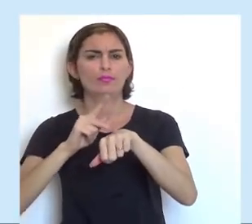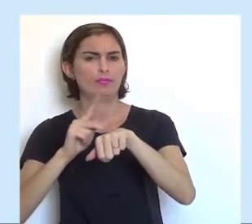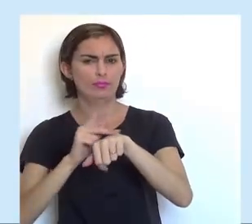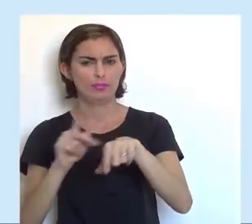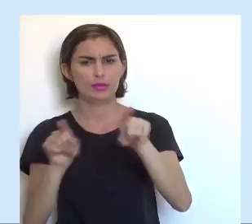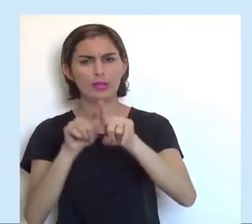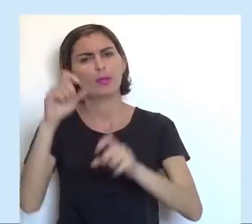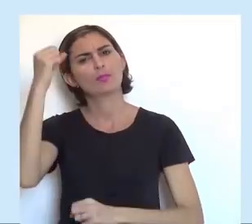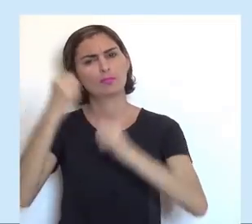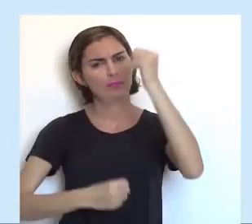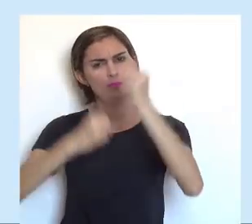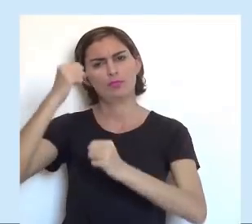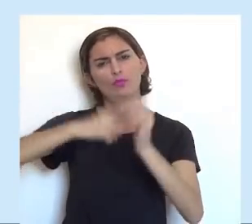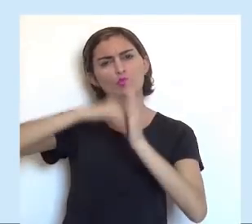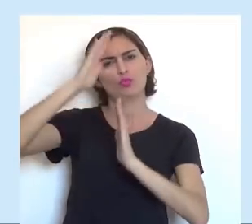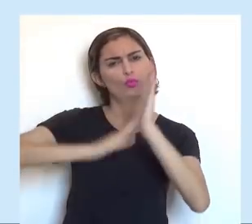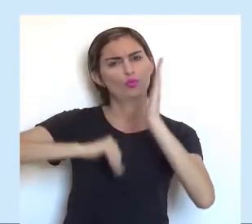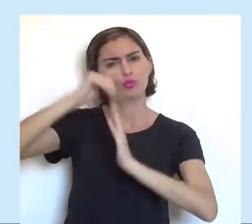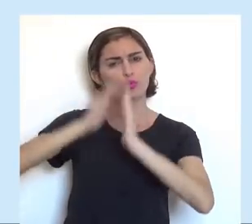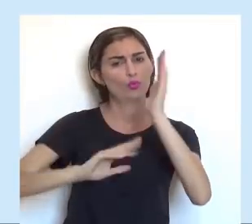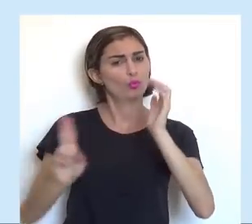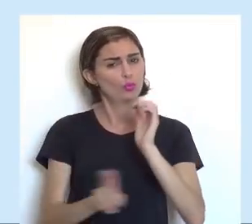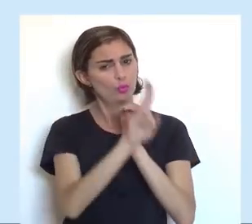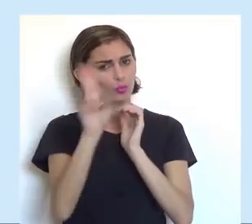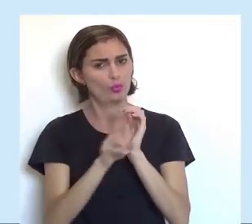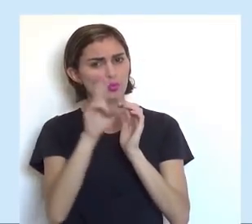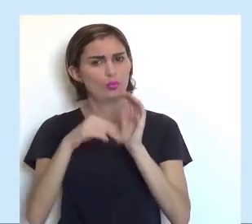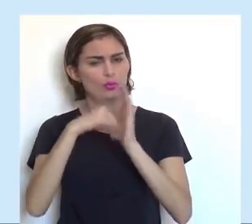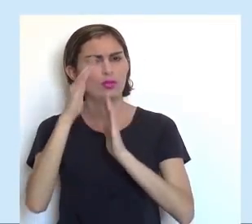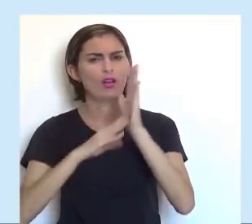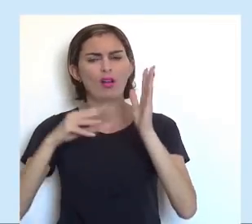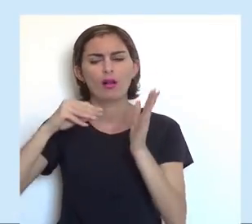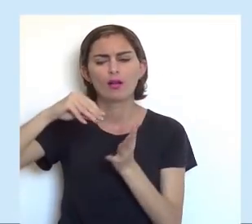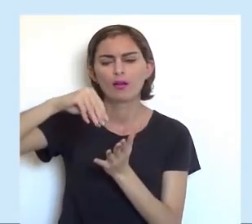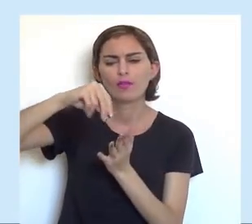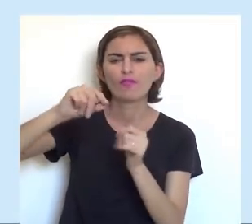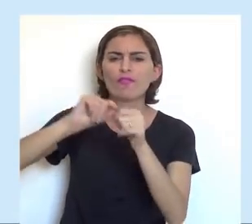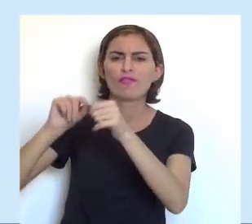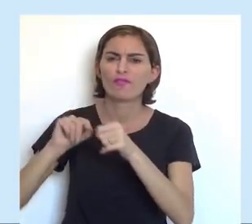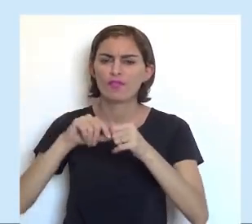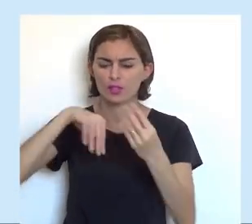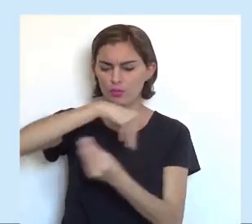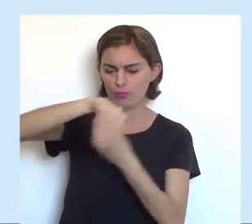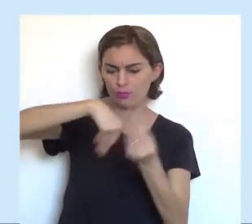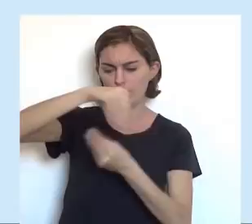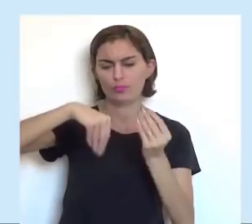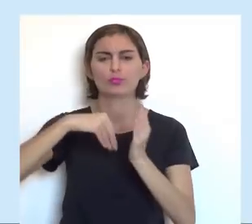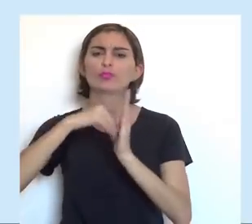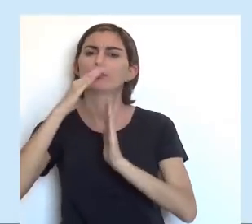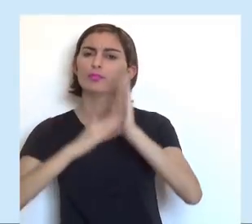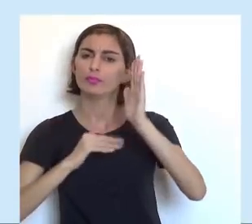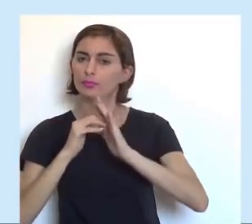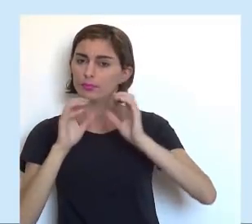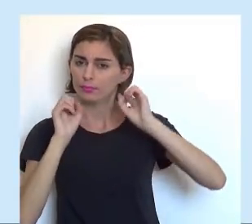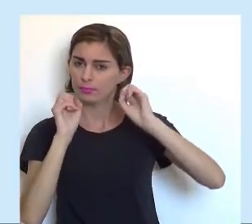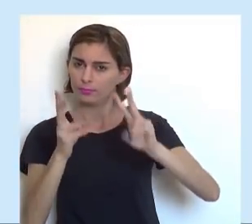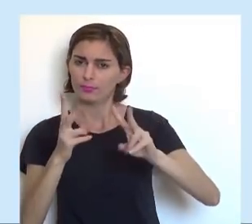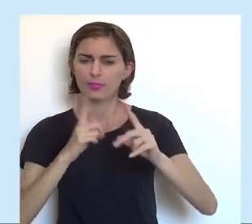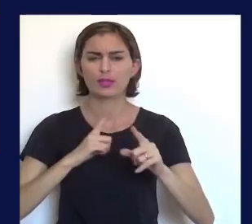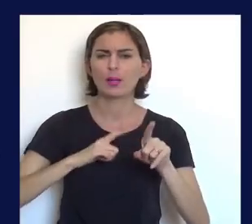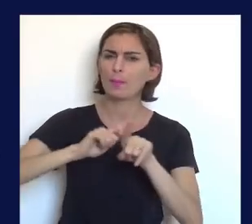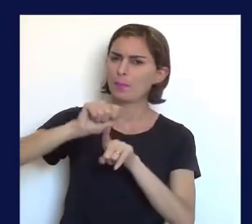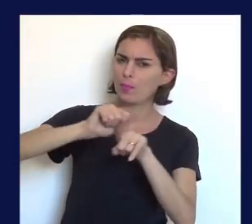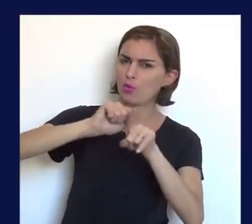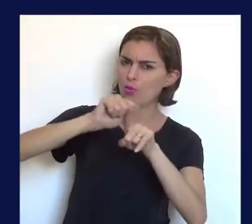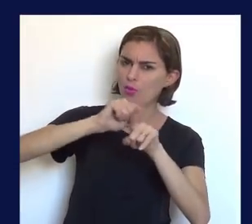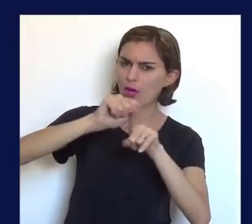E também a indústria de tinta utiliza-o como pigmentos para a formação de suas tintas, ok? Temos